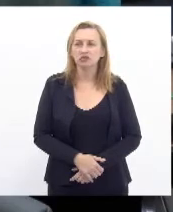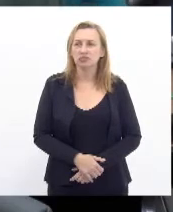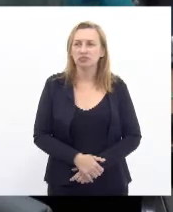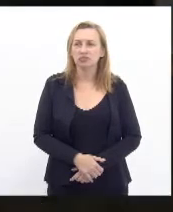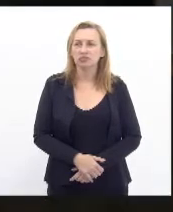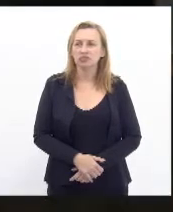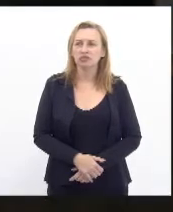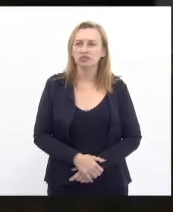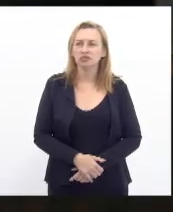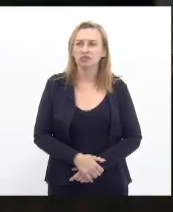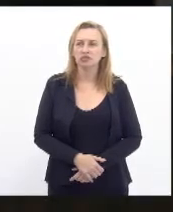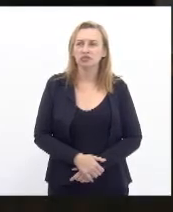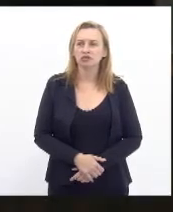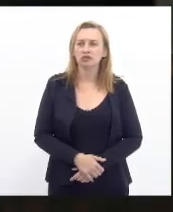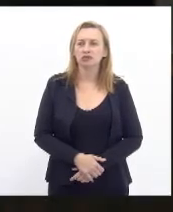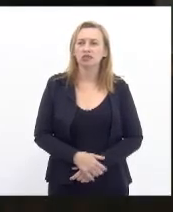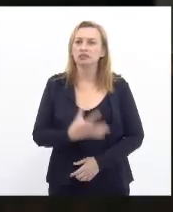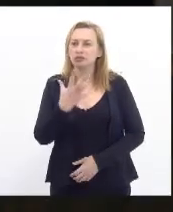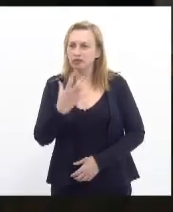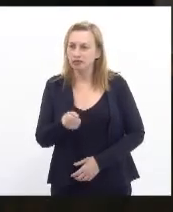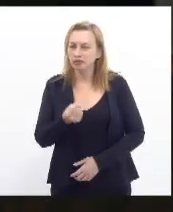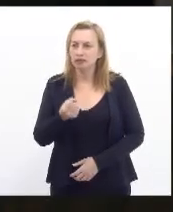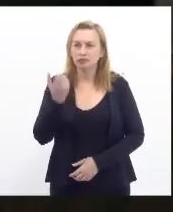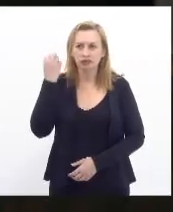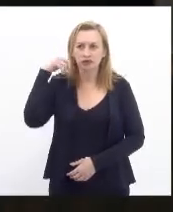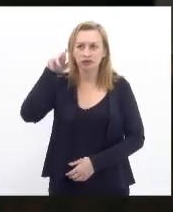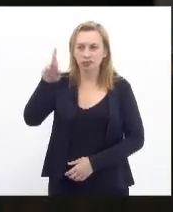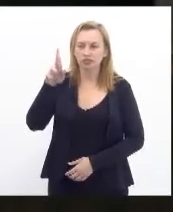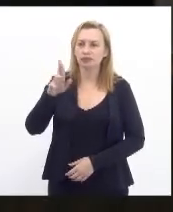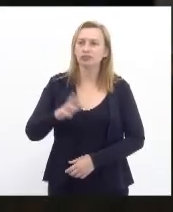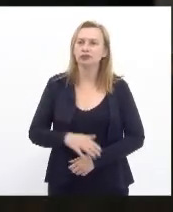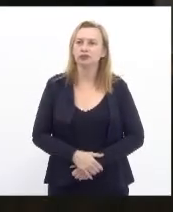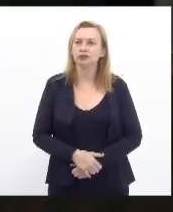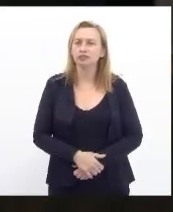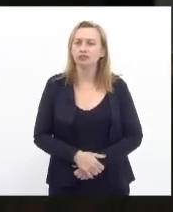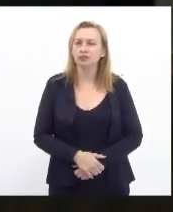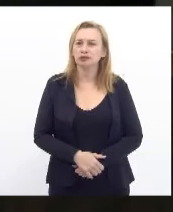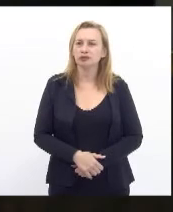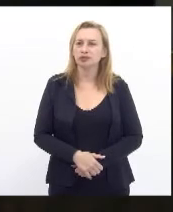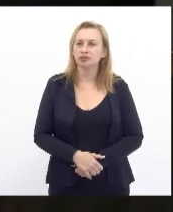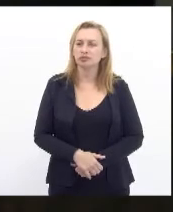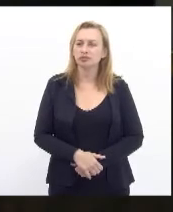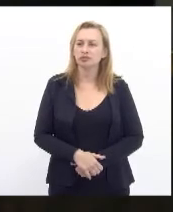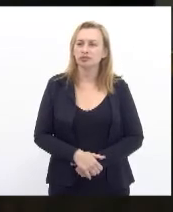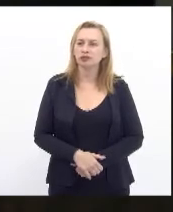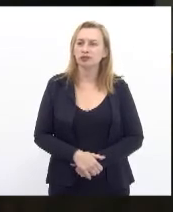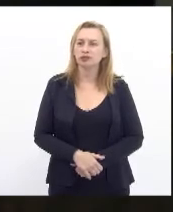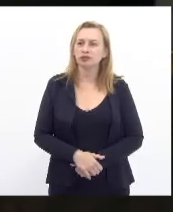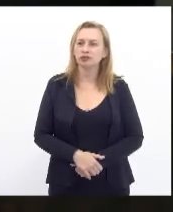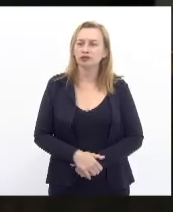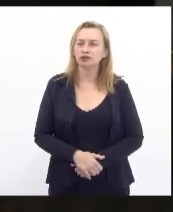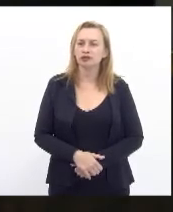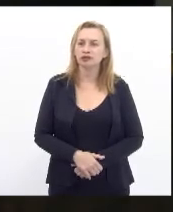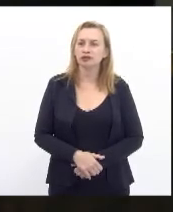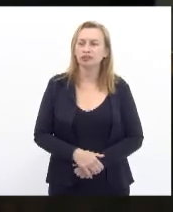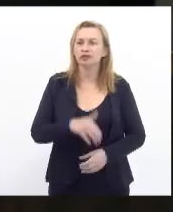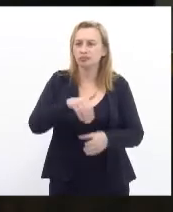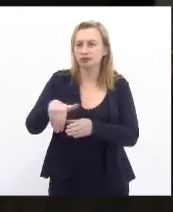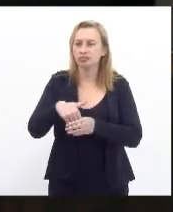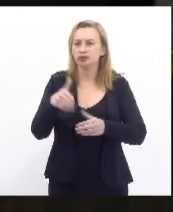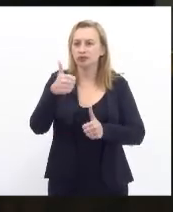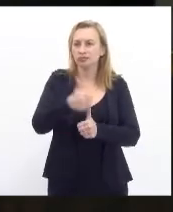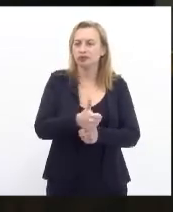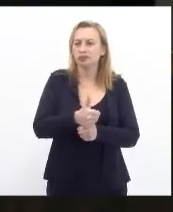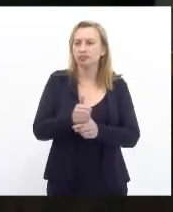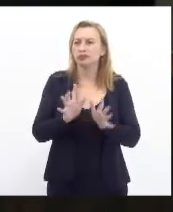Deputado Luiz Paulo. Favorável. Favorável, Deliomar emitiu, ok. Os pareceres emitidos em votação substitutiva